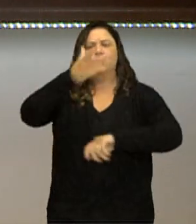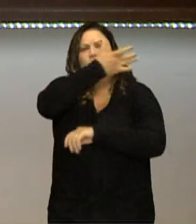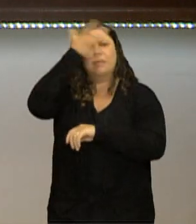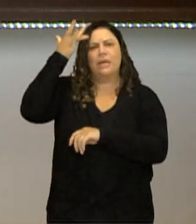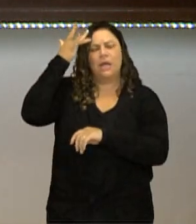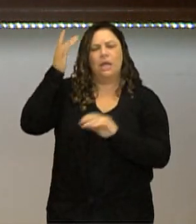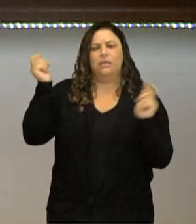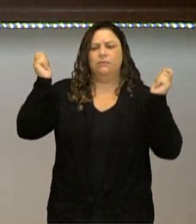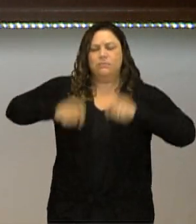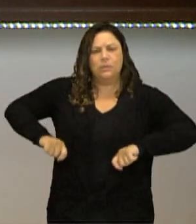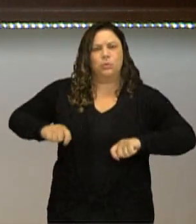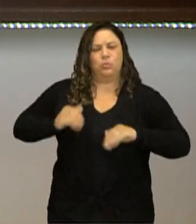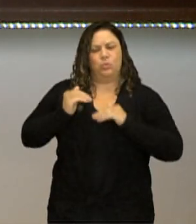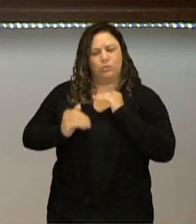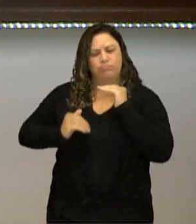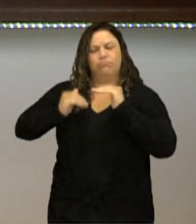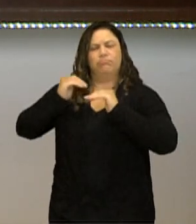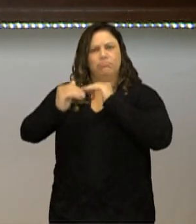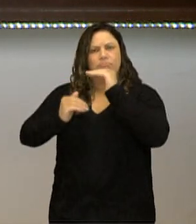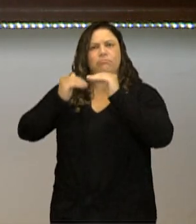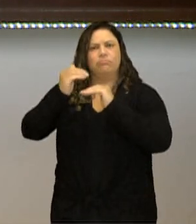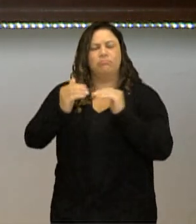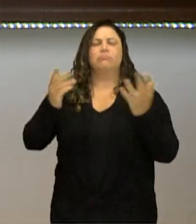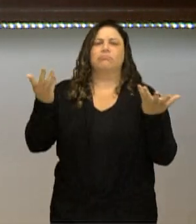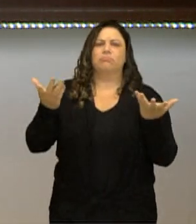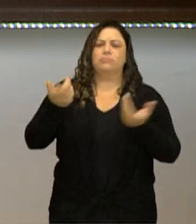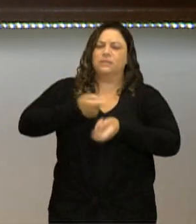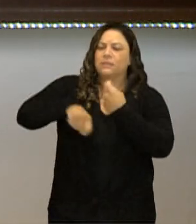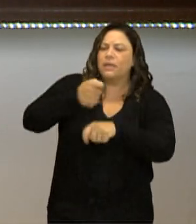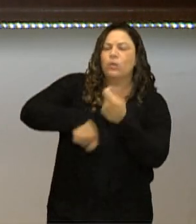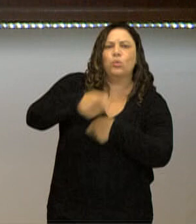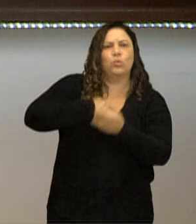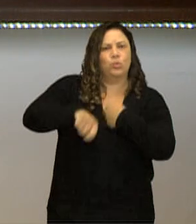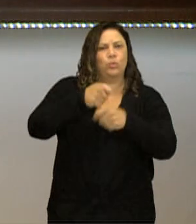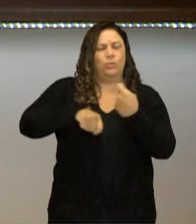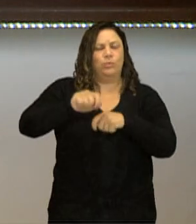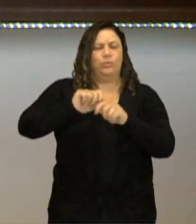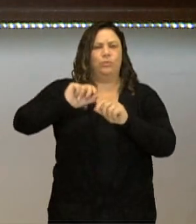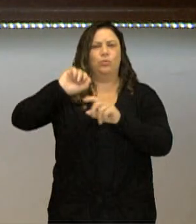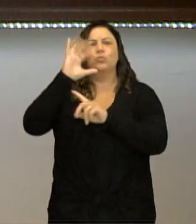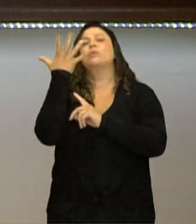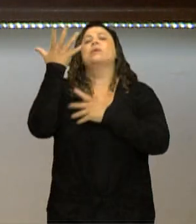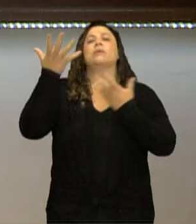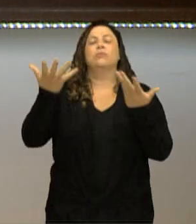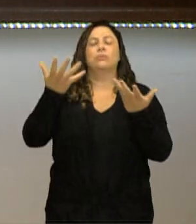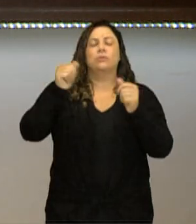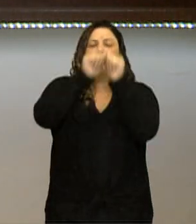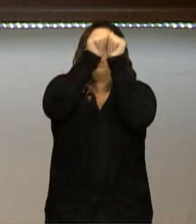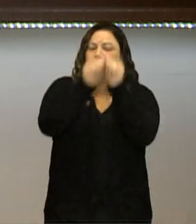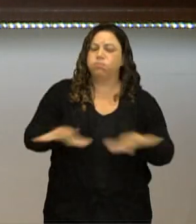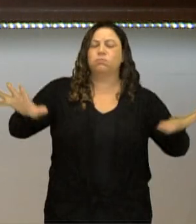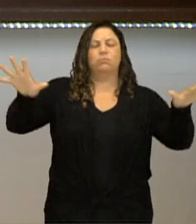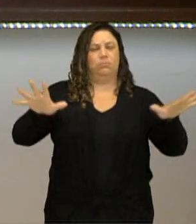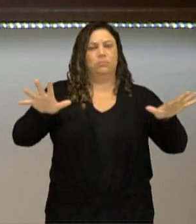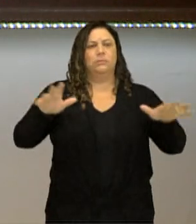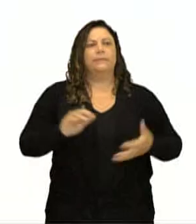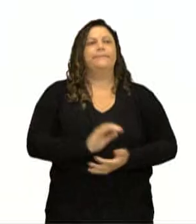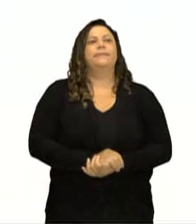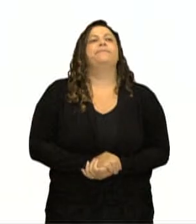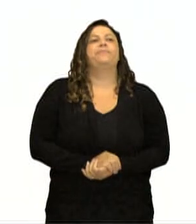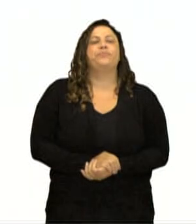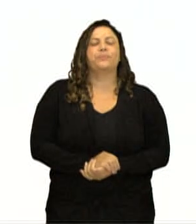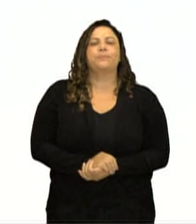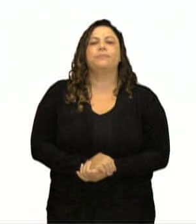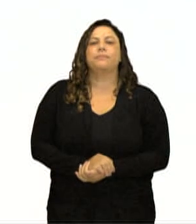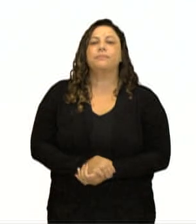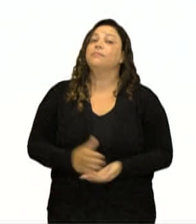para induzir uma resposta imunológica, preparando a pessoa para um possível contato com um agente infeccioso. Portanto, voltando aqui,